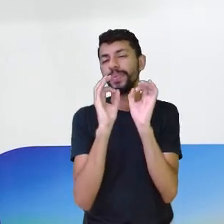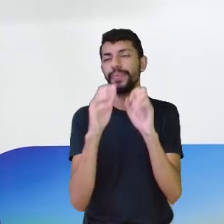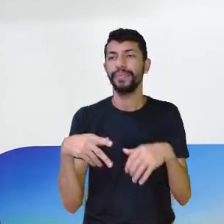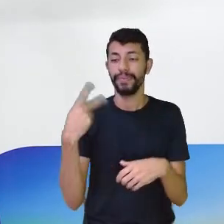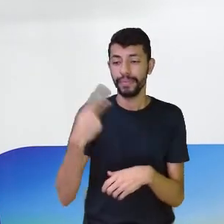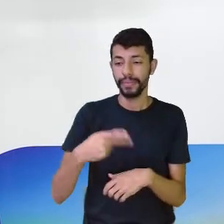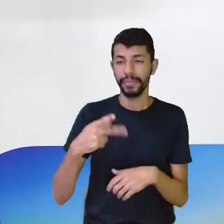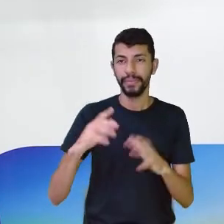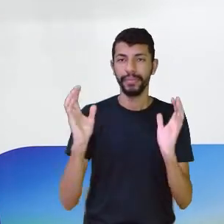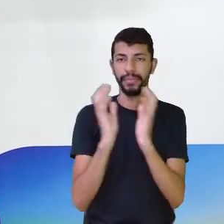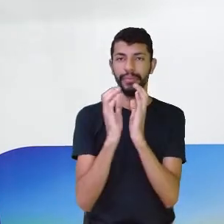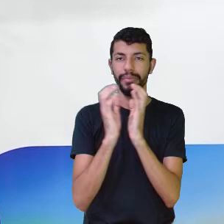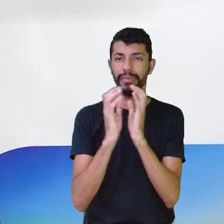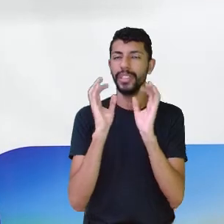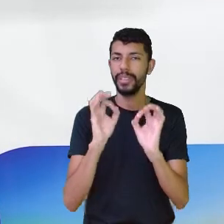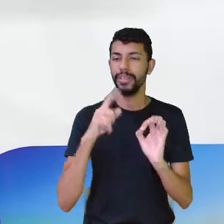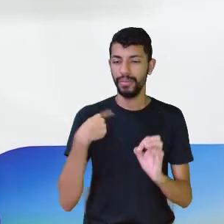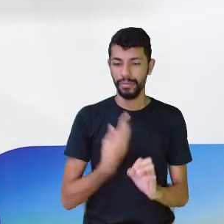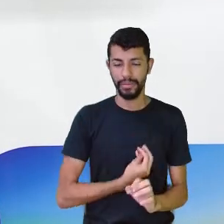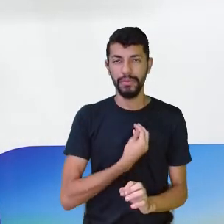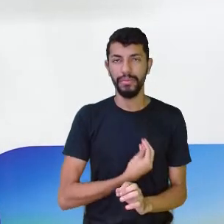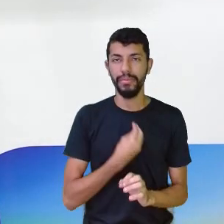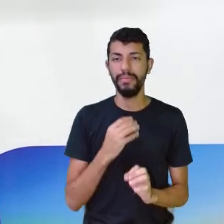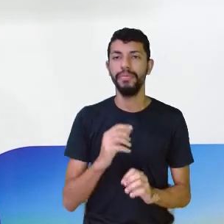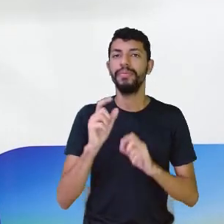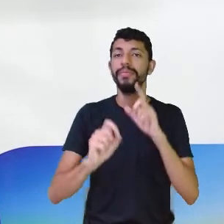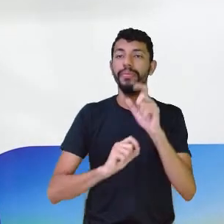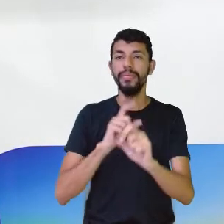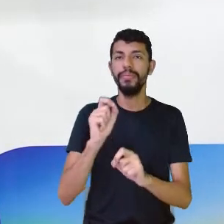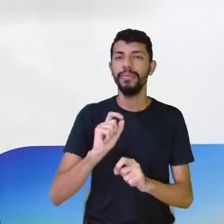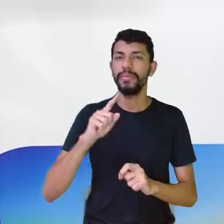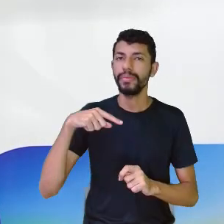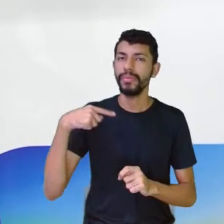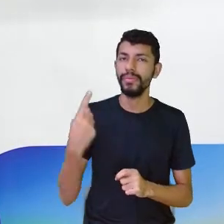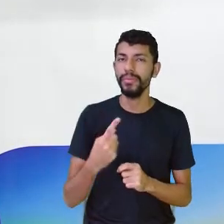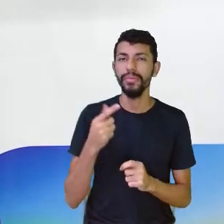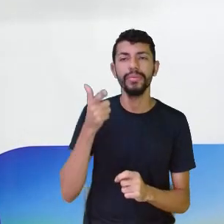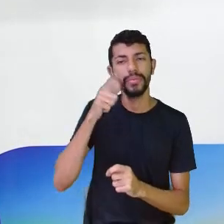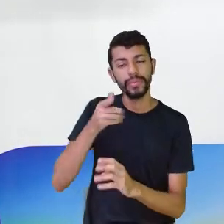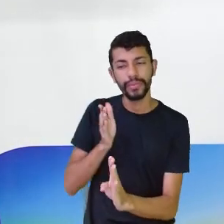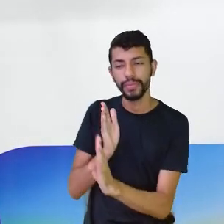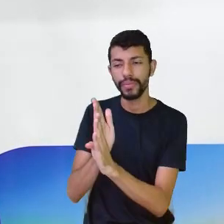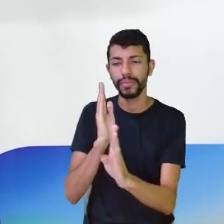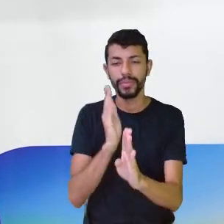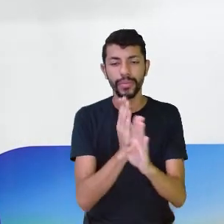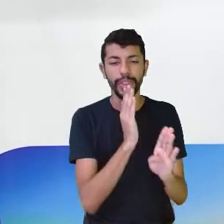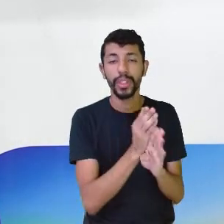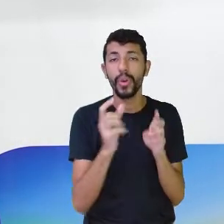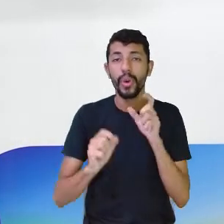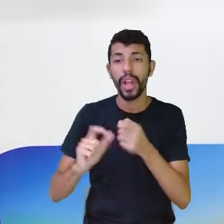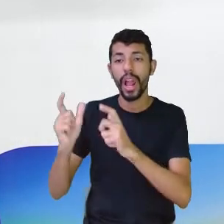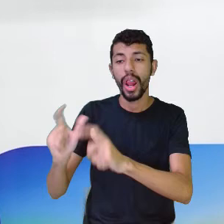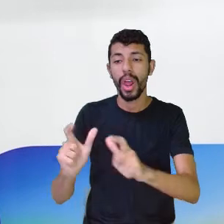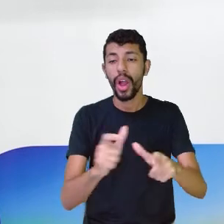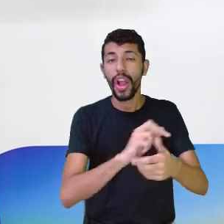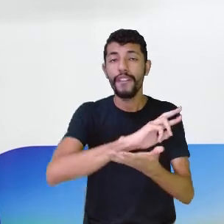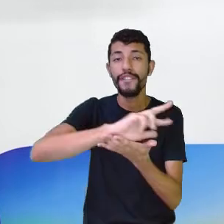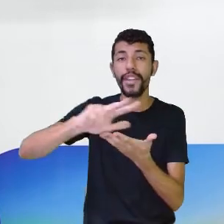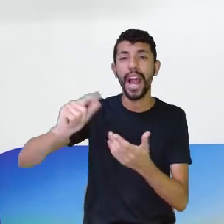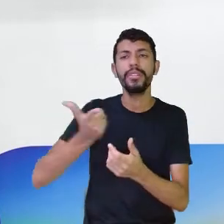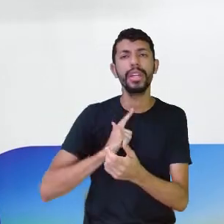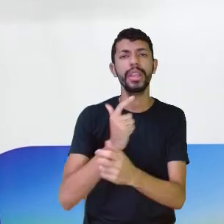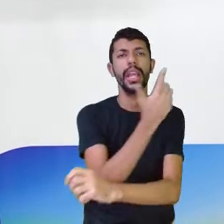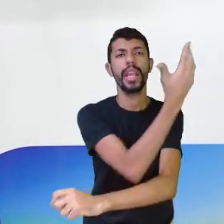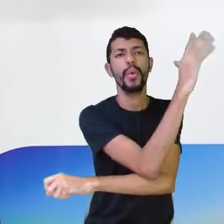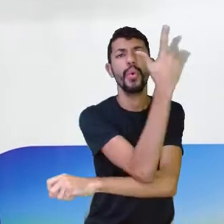aqui na cidade do Recife, onde nós moramos, nós conseguimos encontrar vários espaços verdes